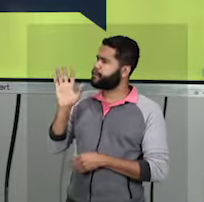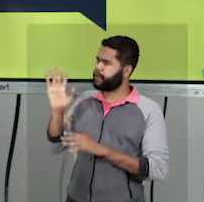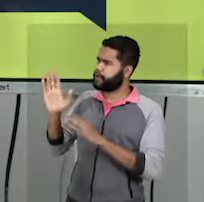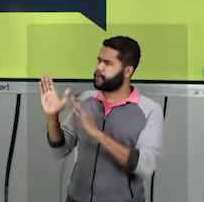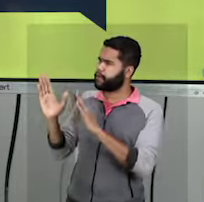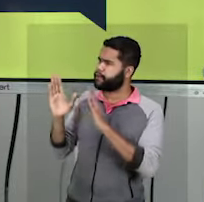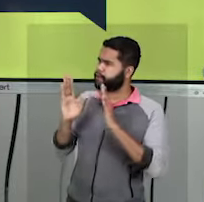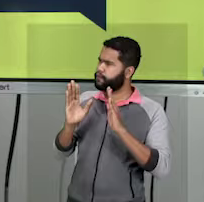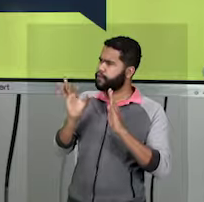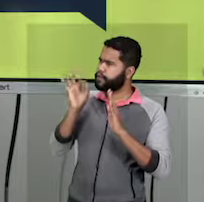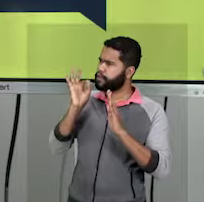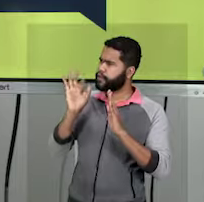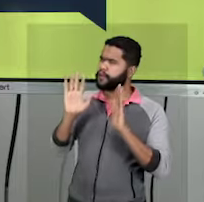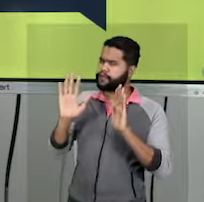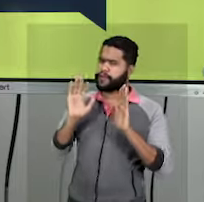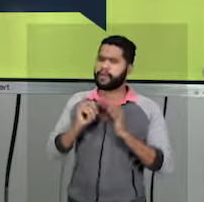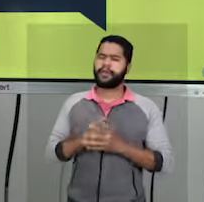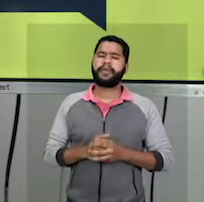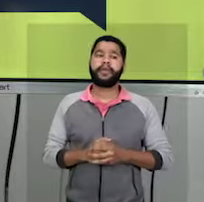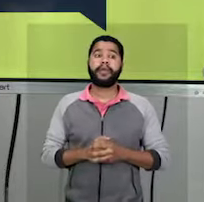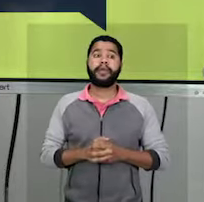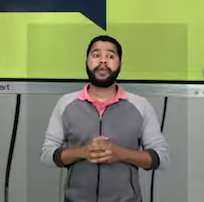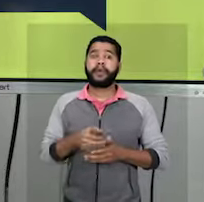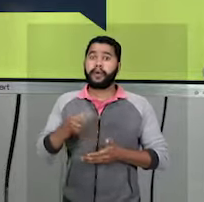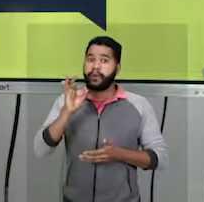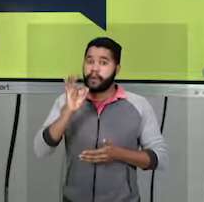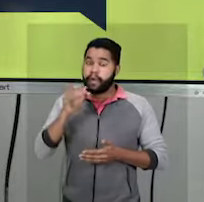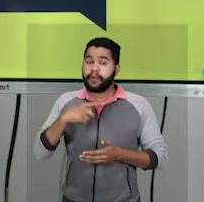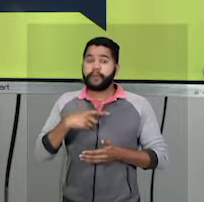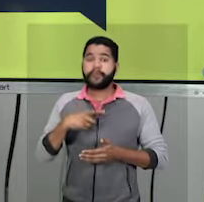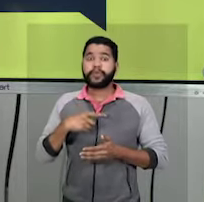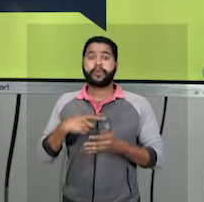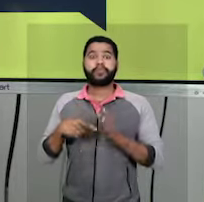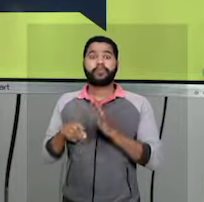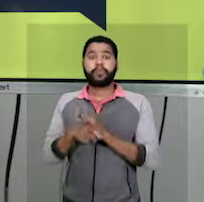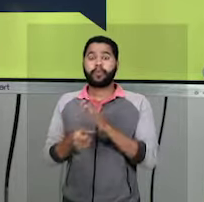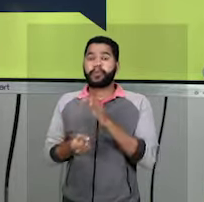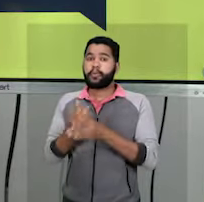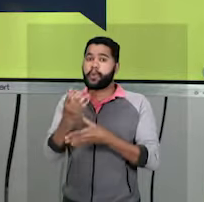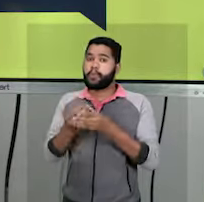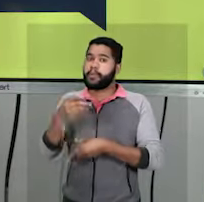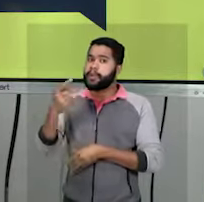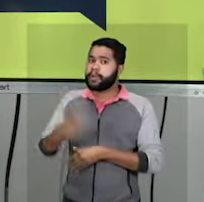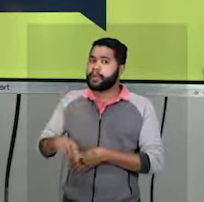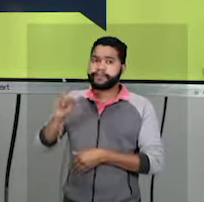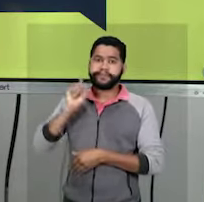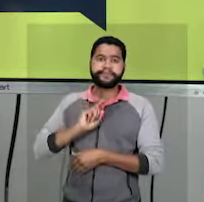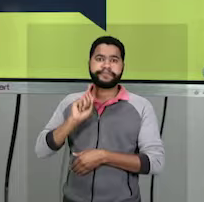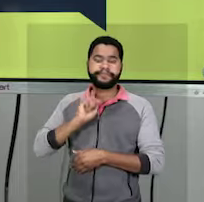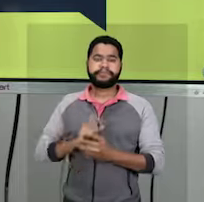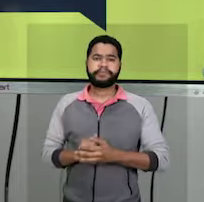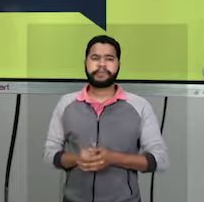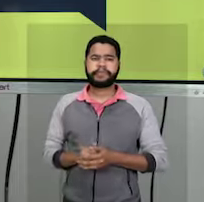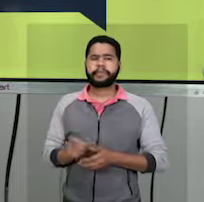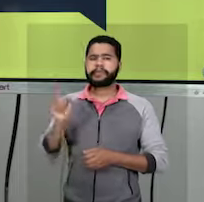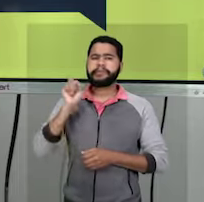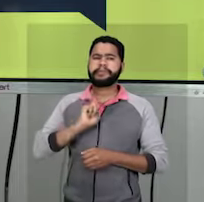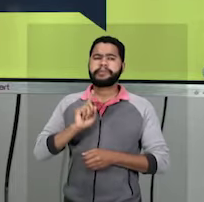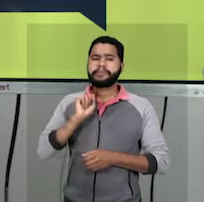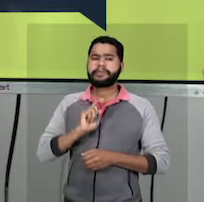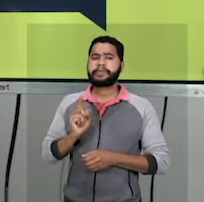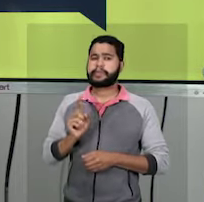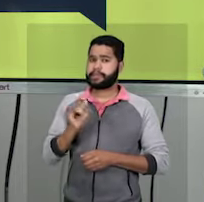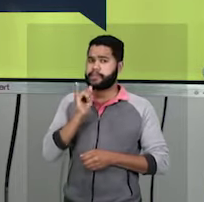volta para o café Café tem uma grande produção em Minas Gerais e em Minas Gerais